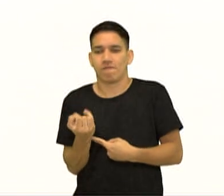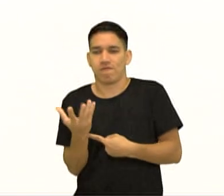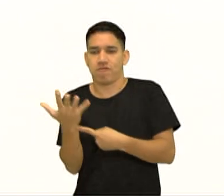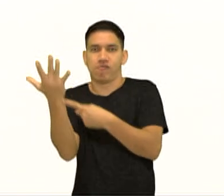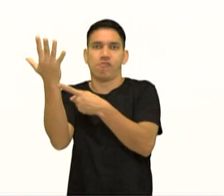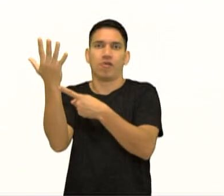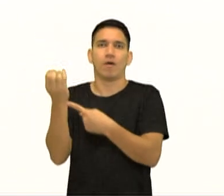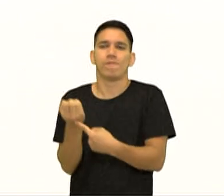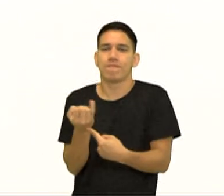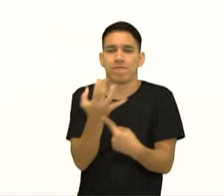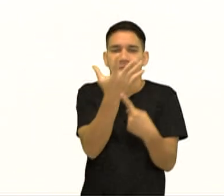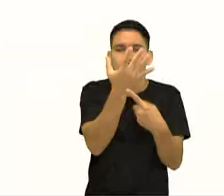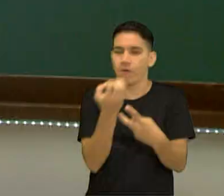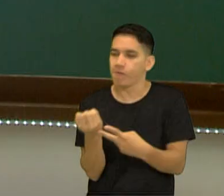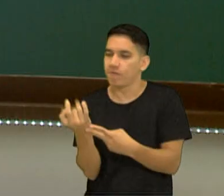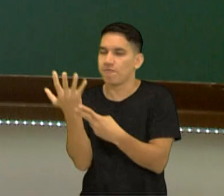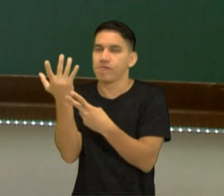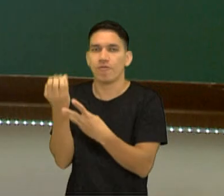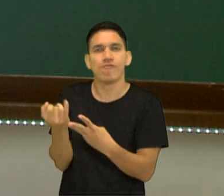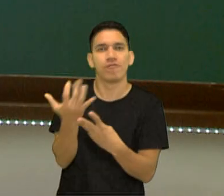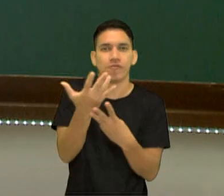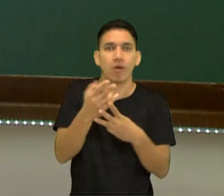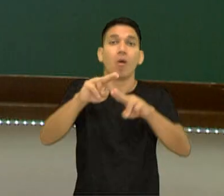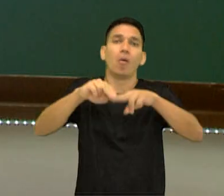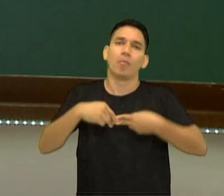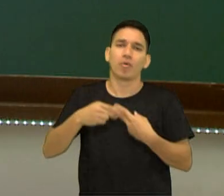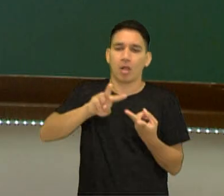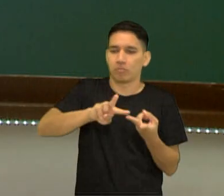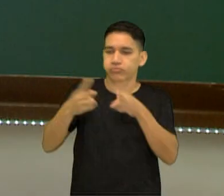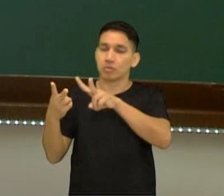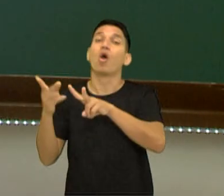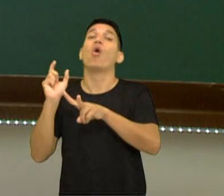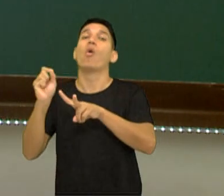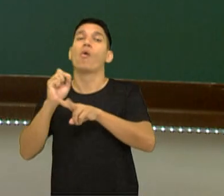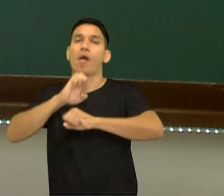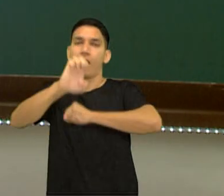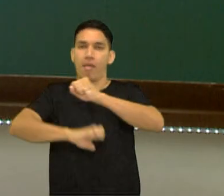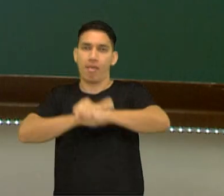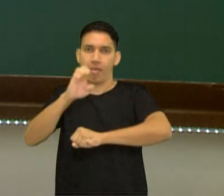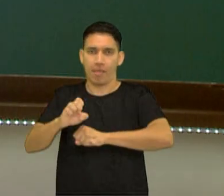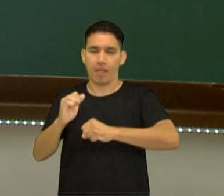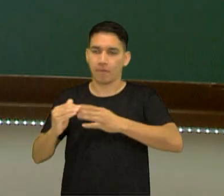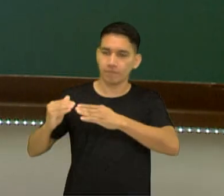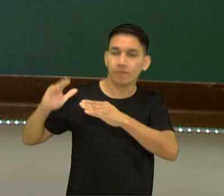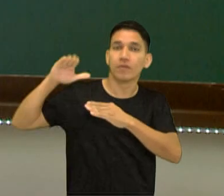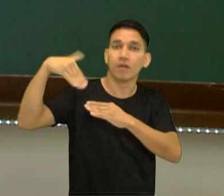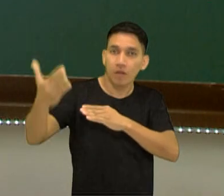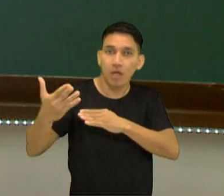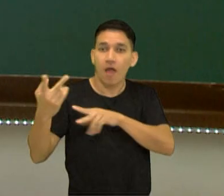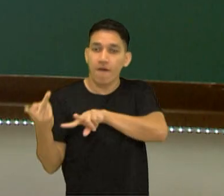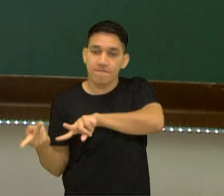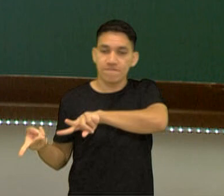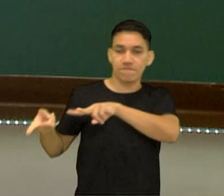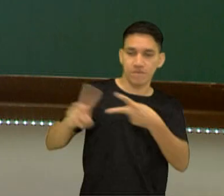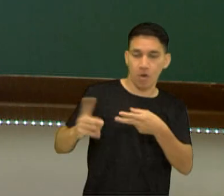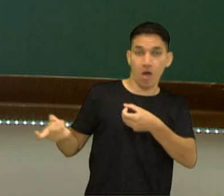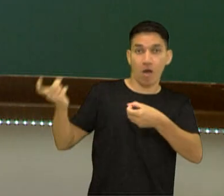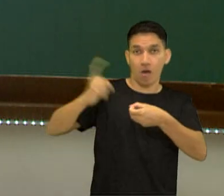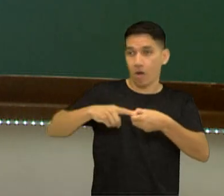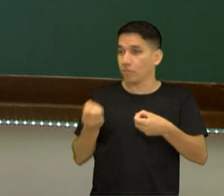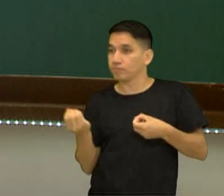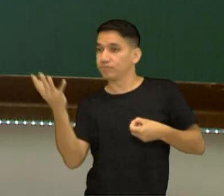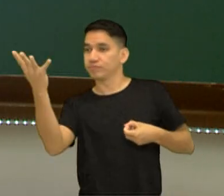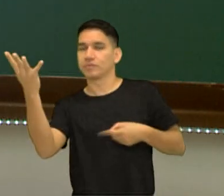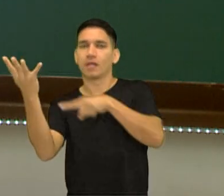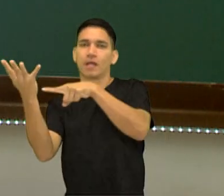ali a gente excita os elétrons, eles passam para o nível mais da frente, quando eles voltam para o menos energético, eles